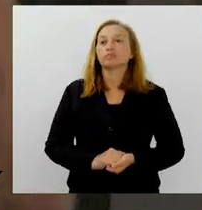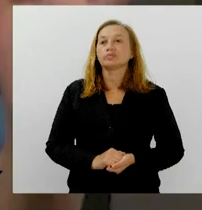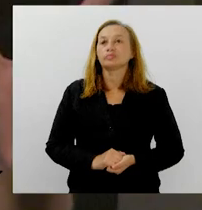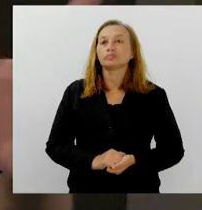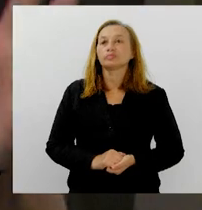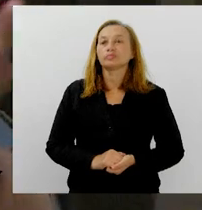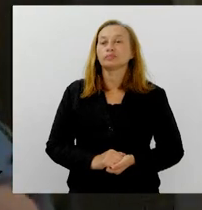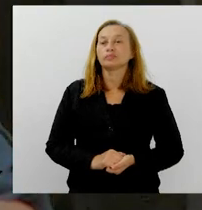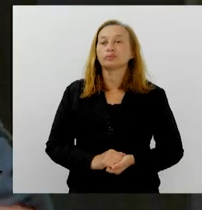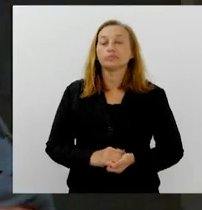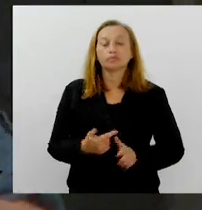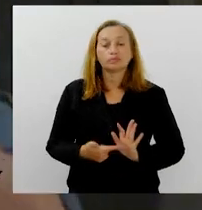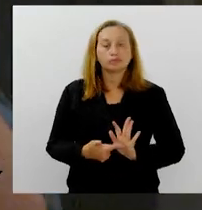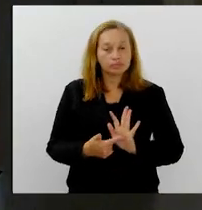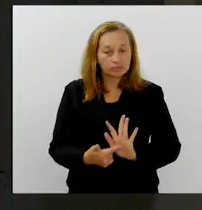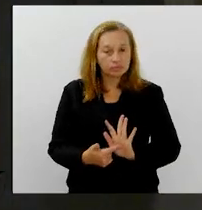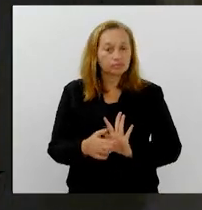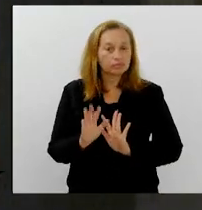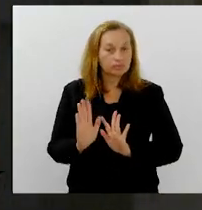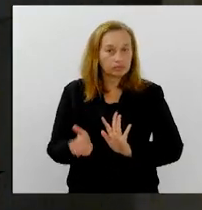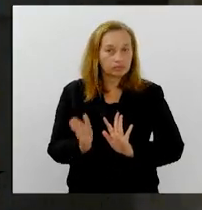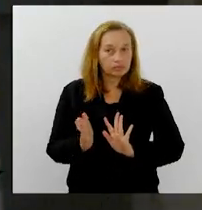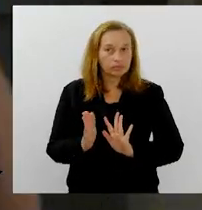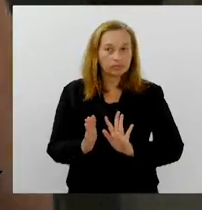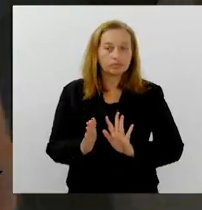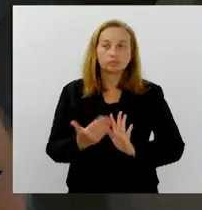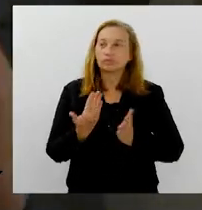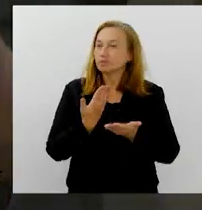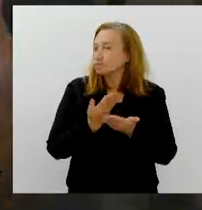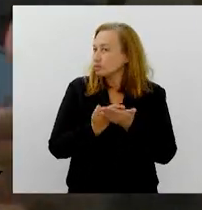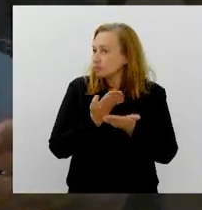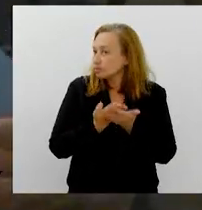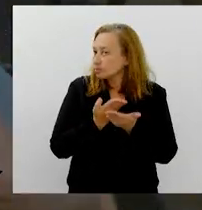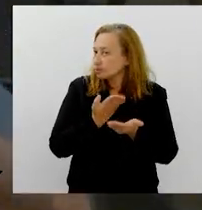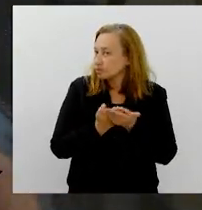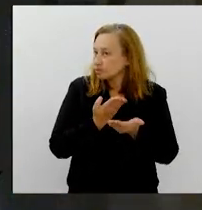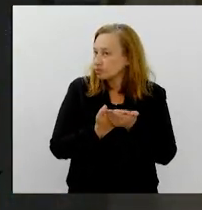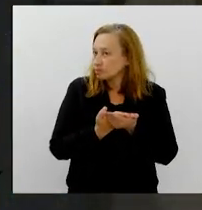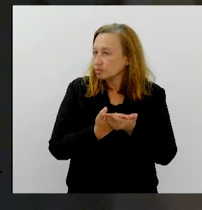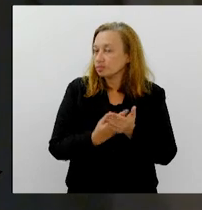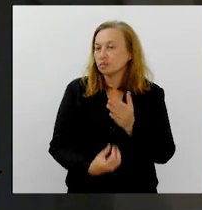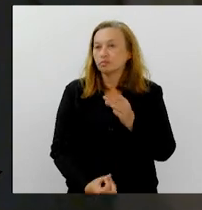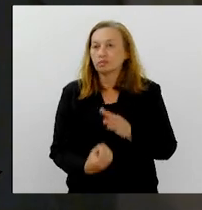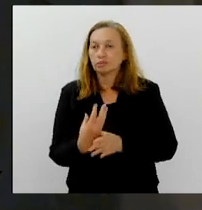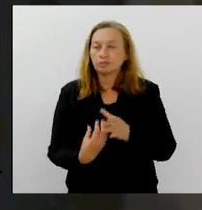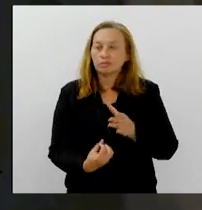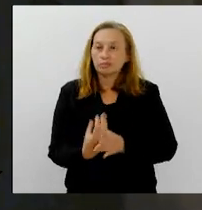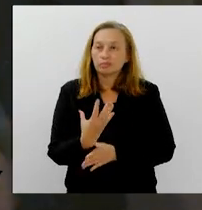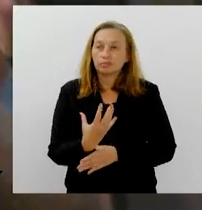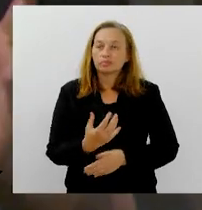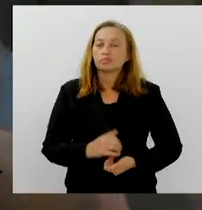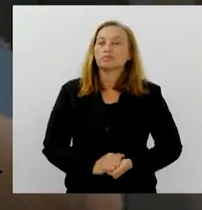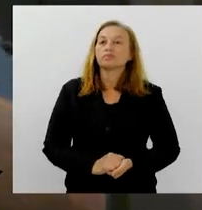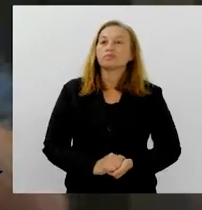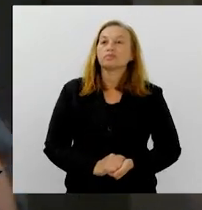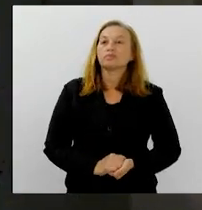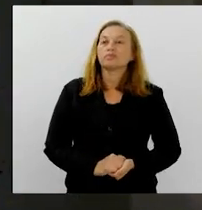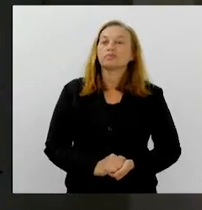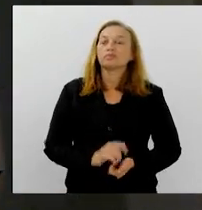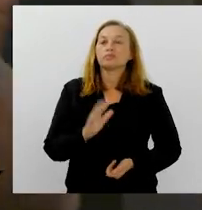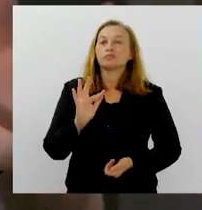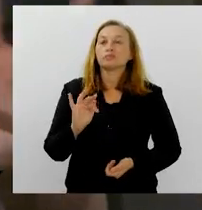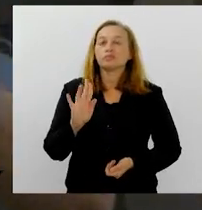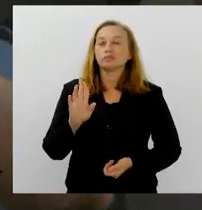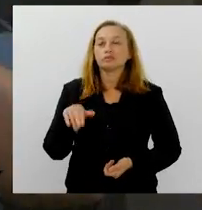e está posto, né, através dos estudos que a gente vem promovendo, através das fundações que têm